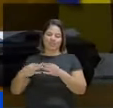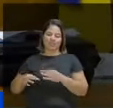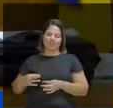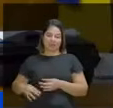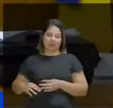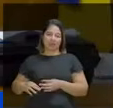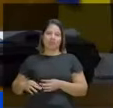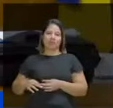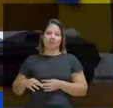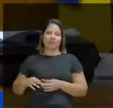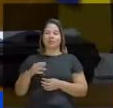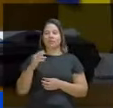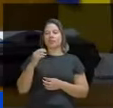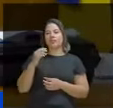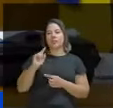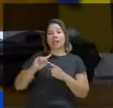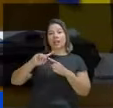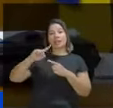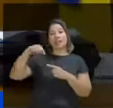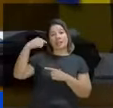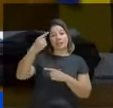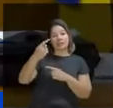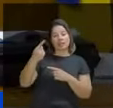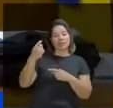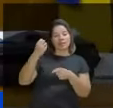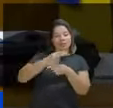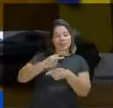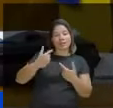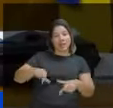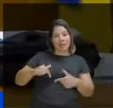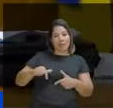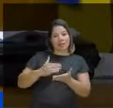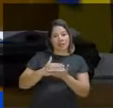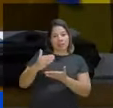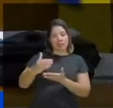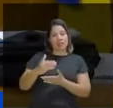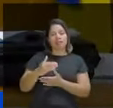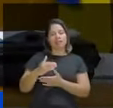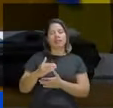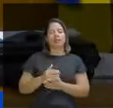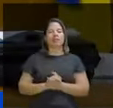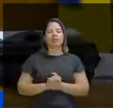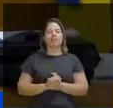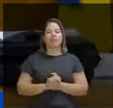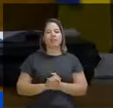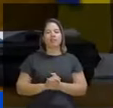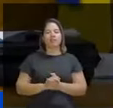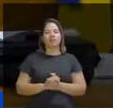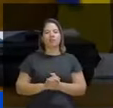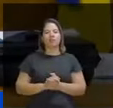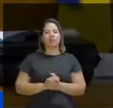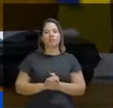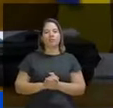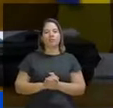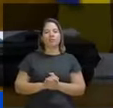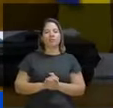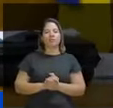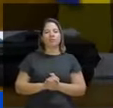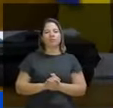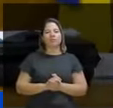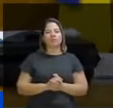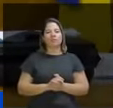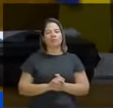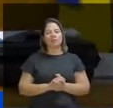de 2022, mas ela só entrou em exercício por conta desse problema que teve que